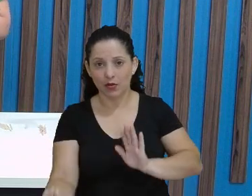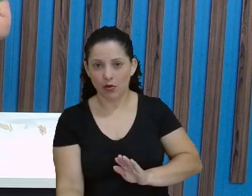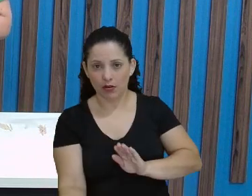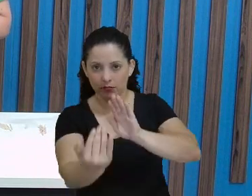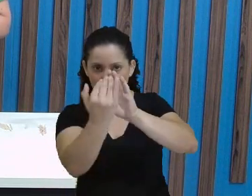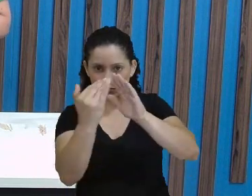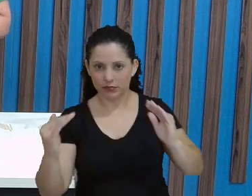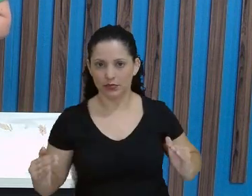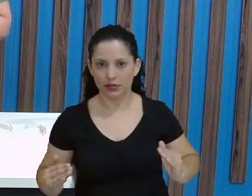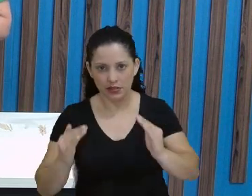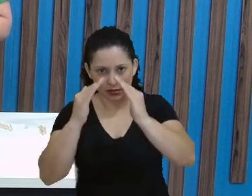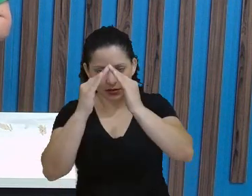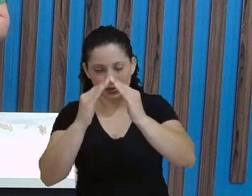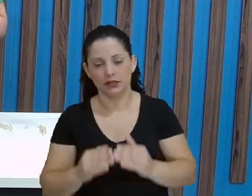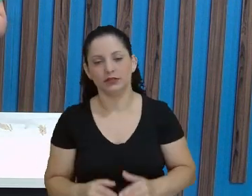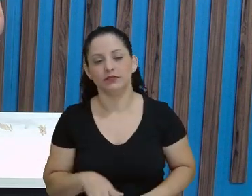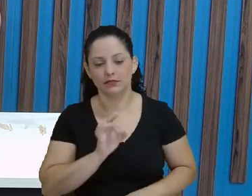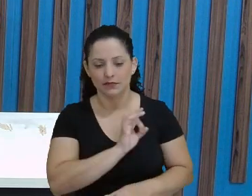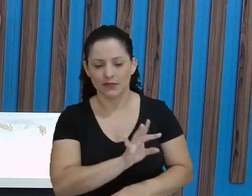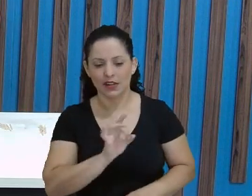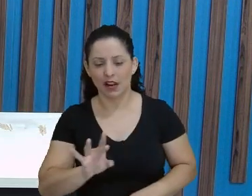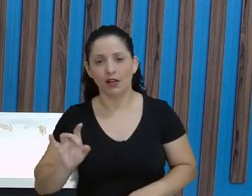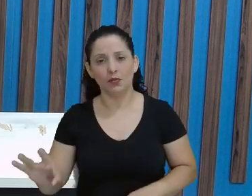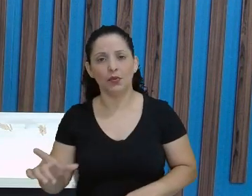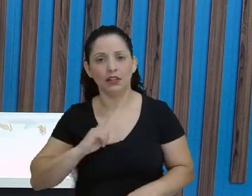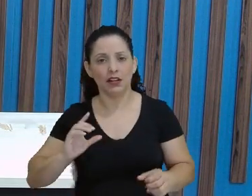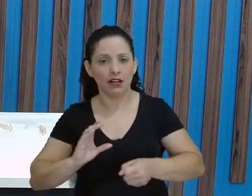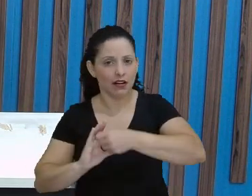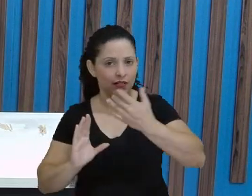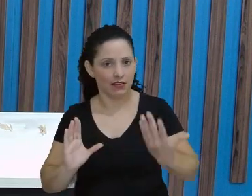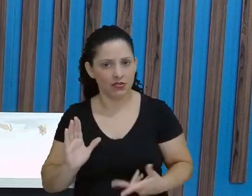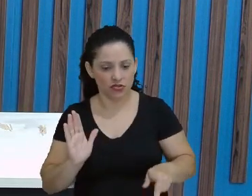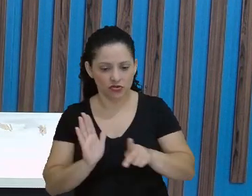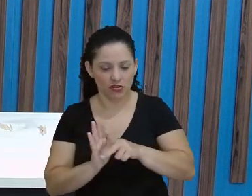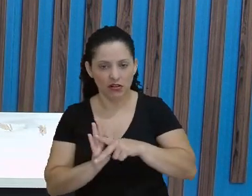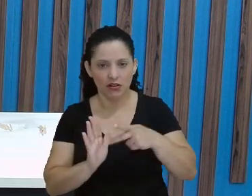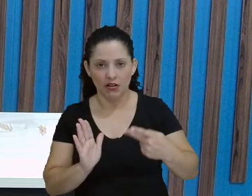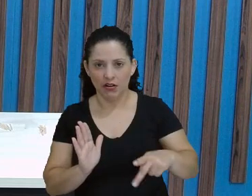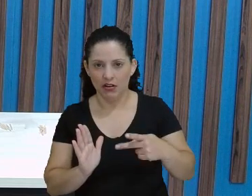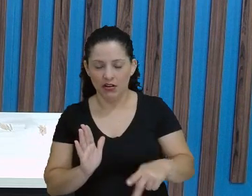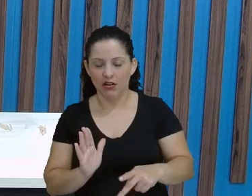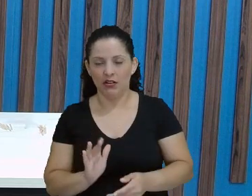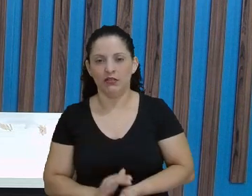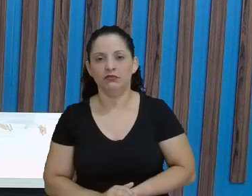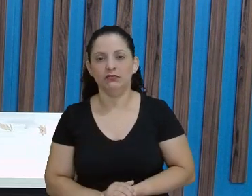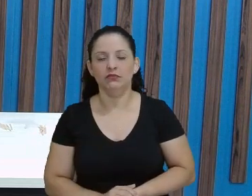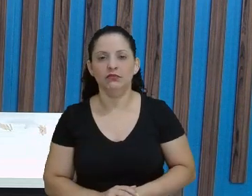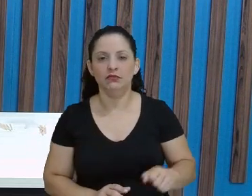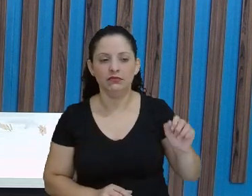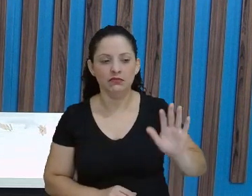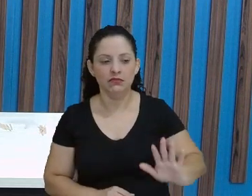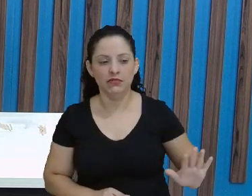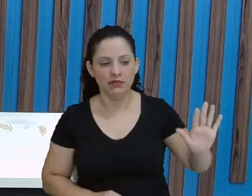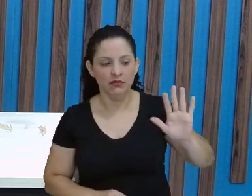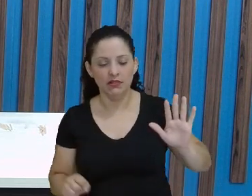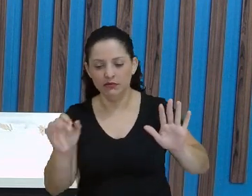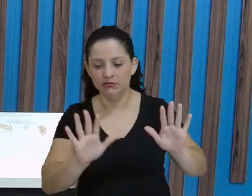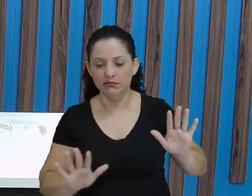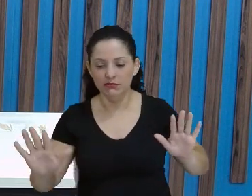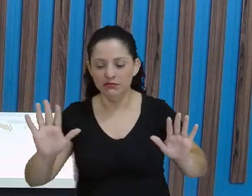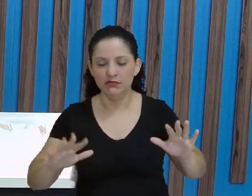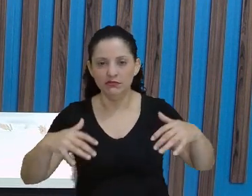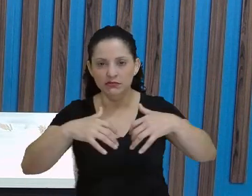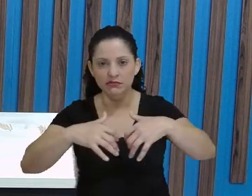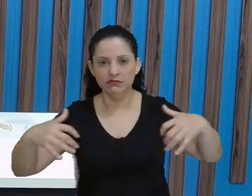características específicas. Vocês sabem dizer como elas são formadas? As figuras espaciais a gente pode separar em 2